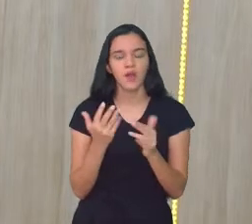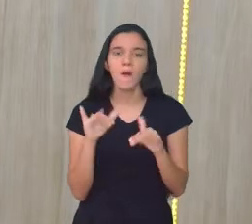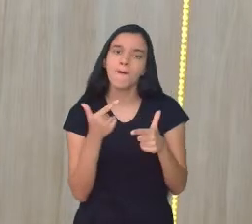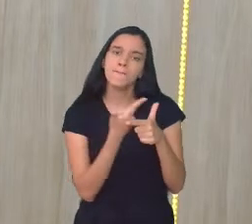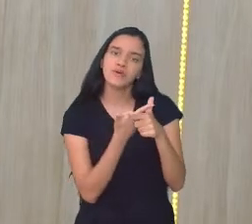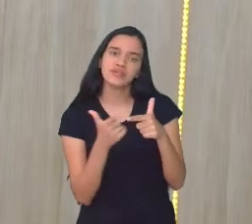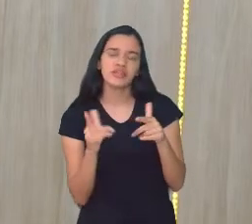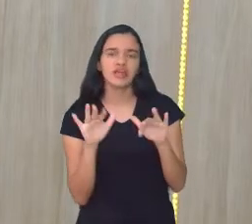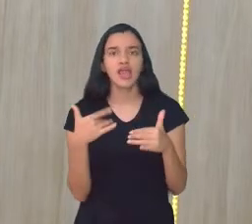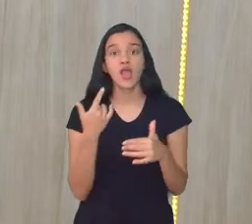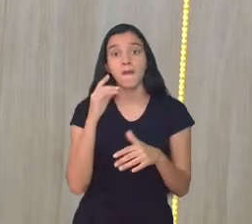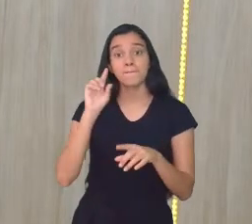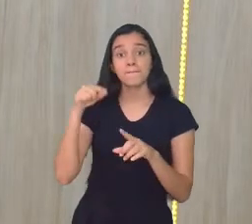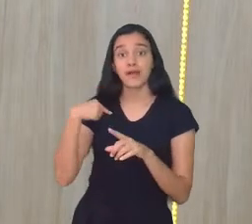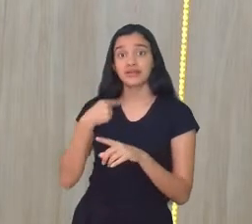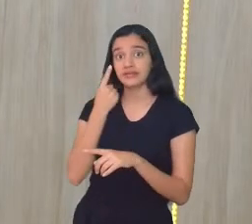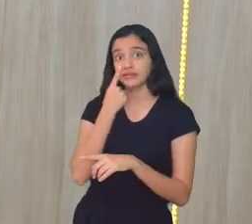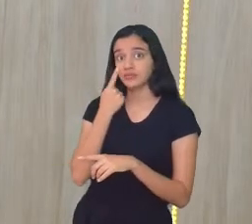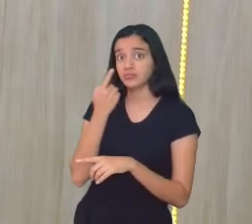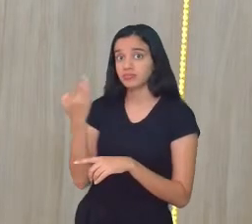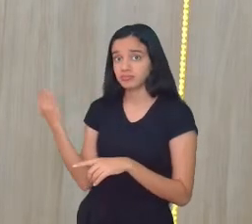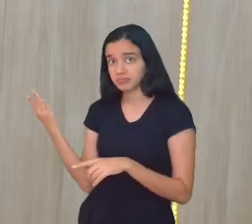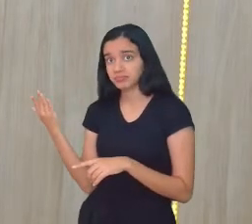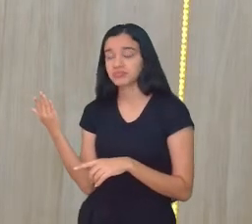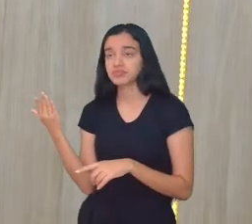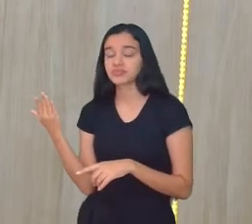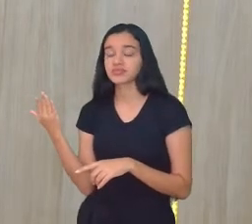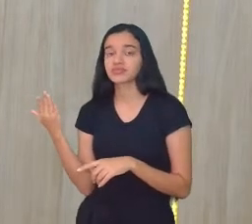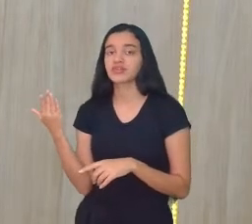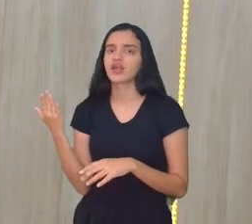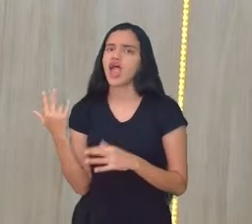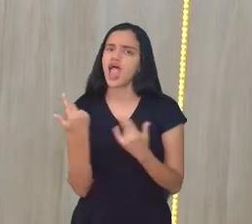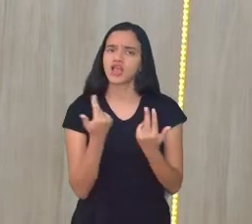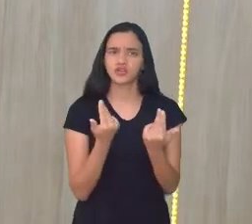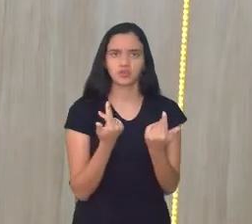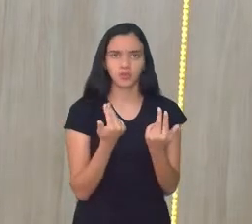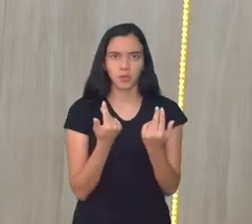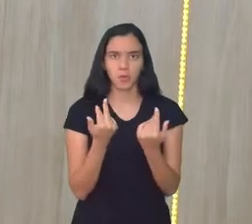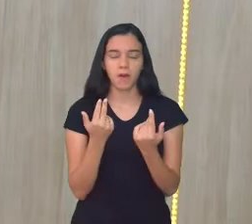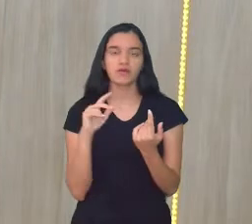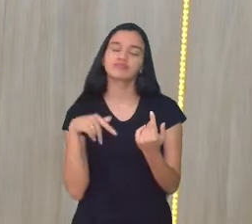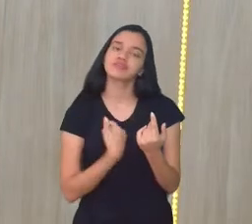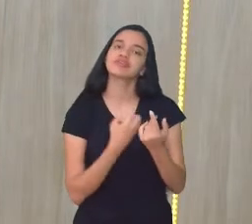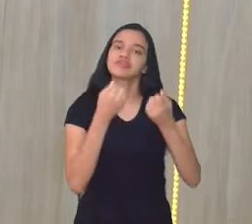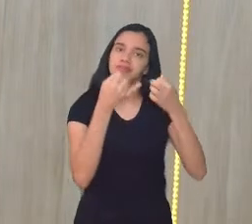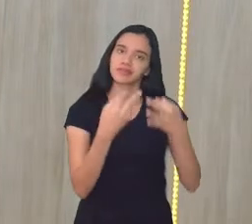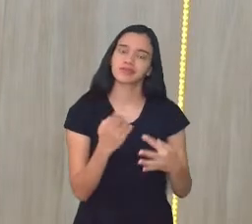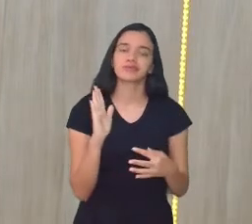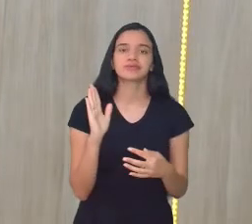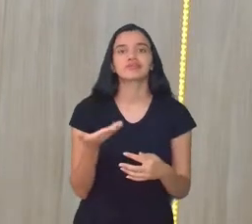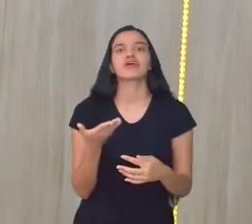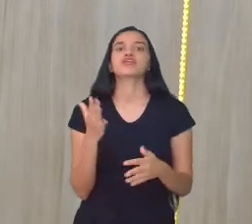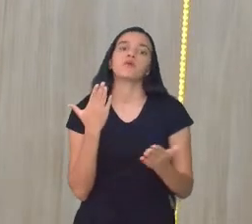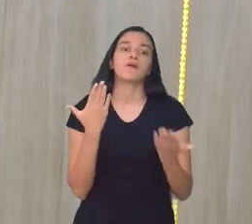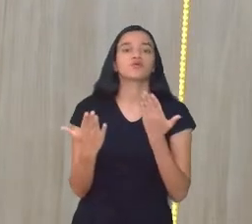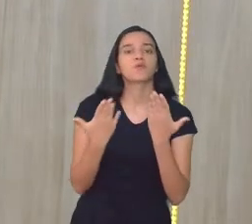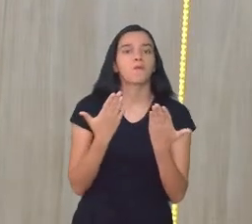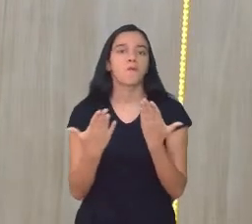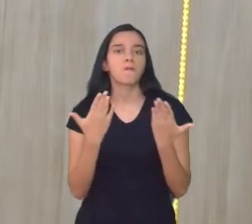10. E meu objeto é exatamente o mesmo. A gente já falou sobre isso. Eu não posso